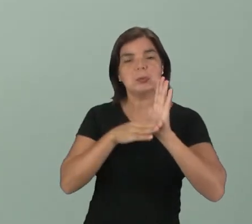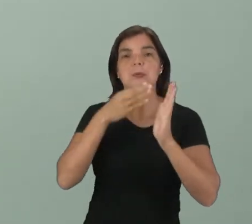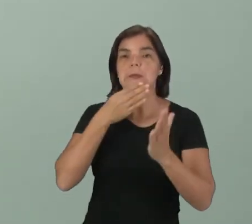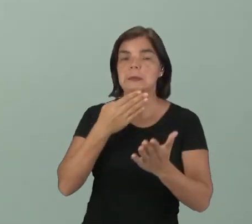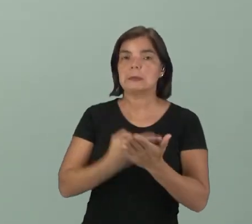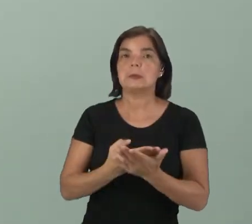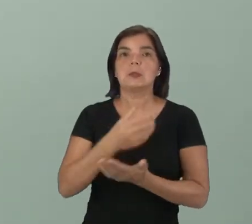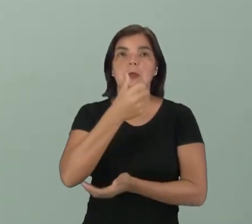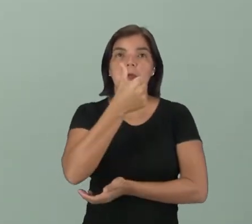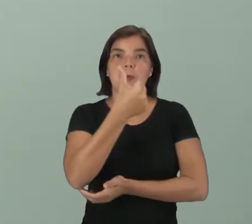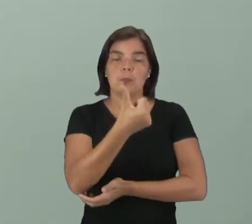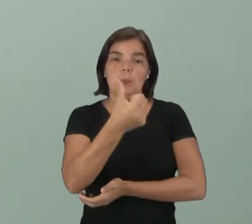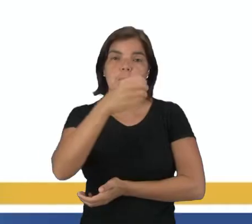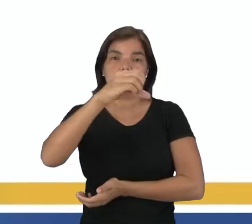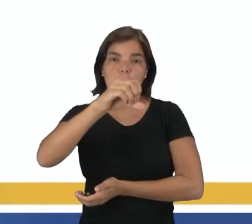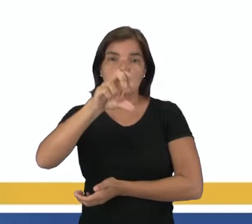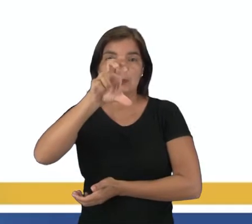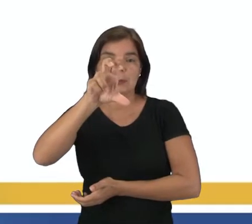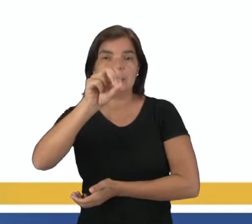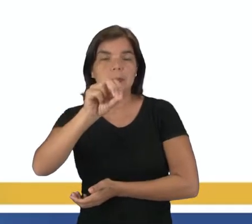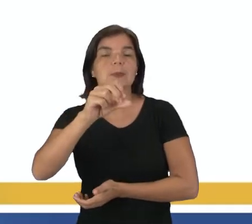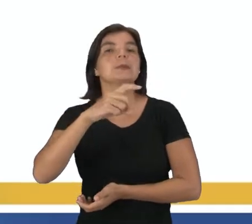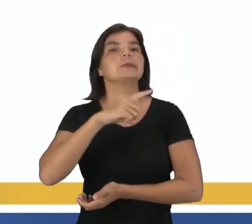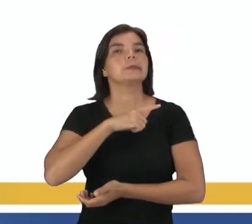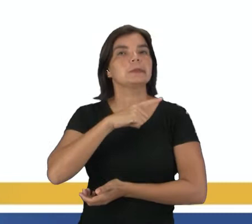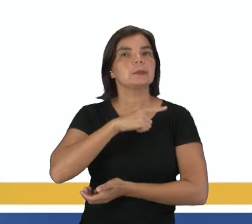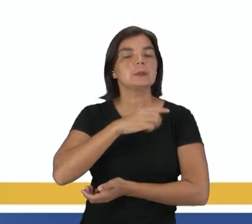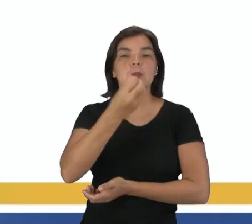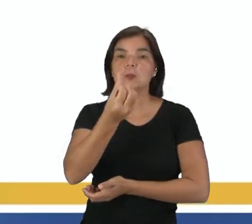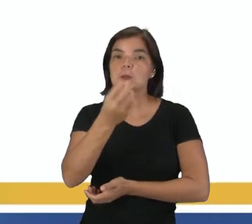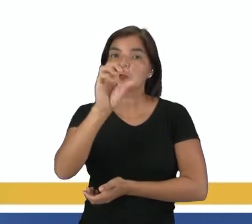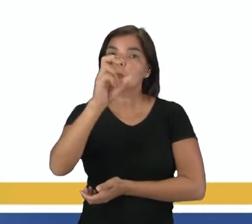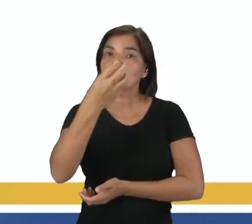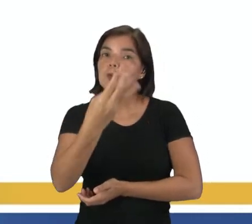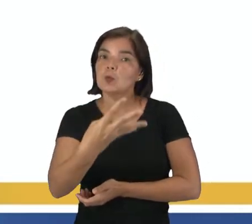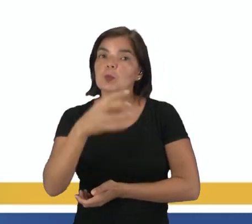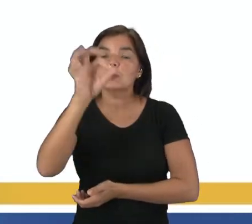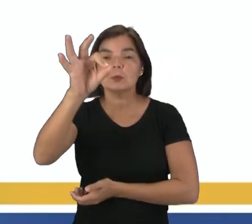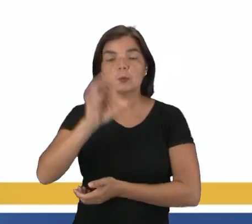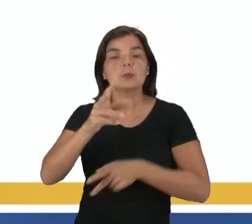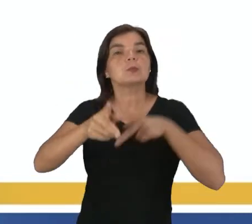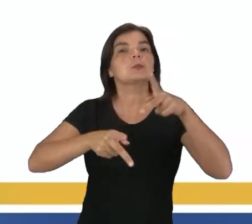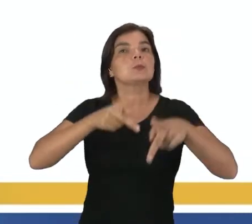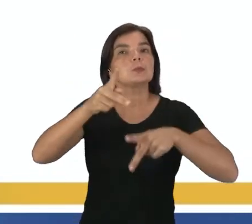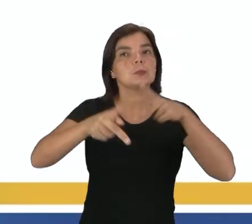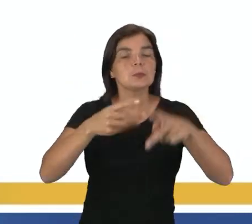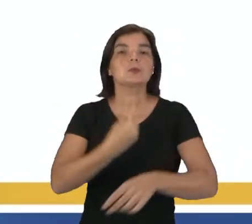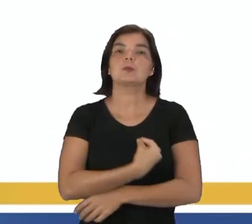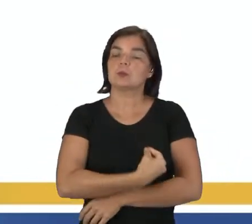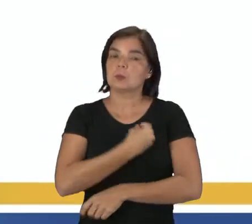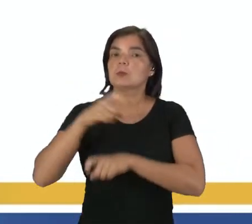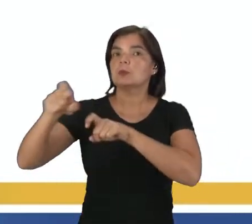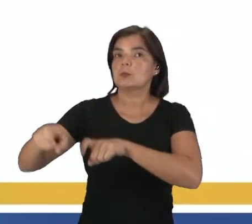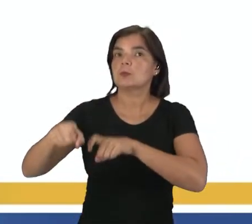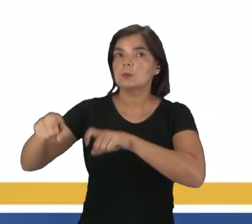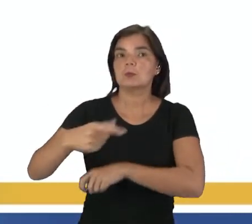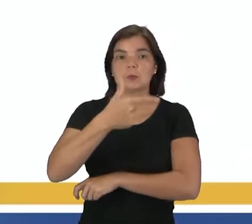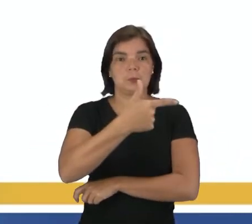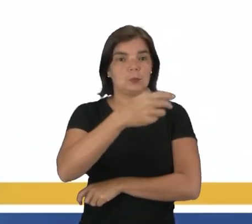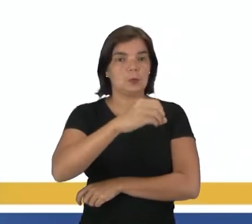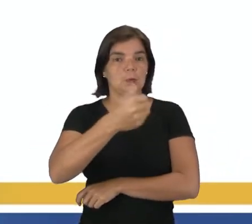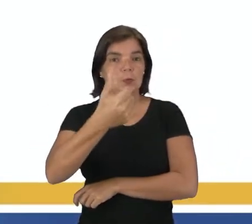impressionante então em 1960 e-1150 64 por cento da população brasileira vivia no campo